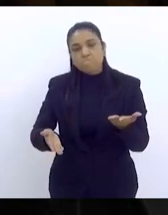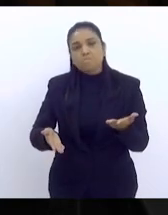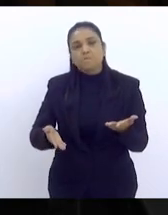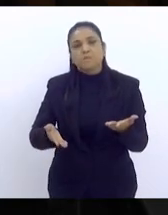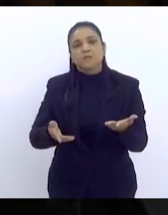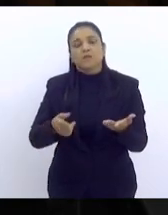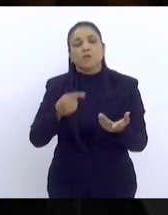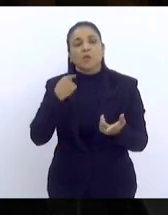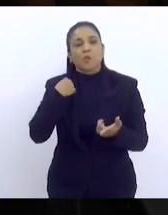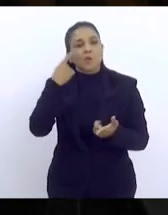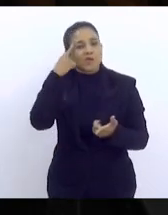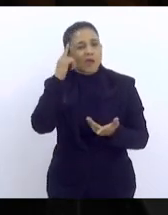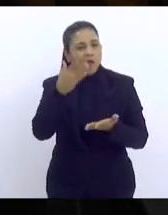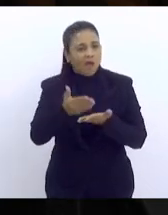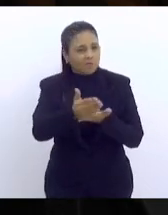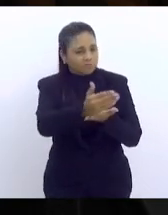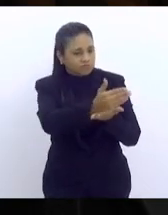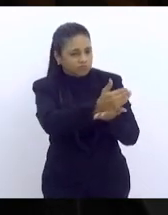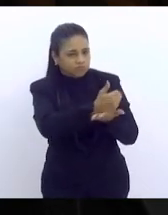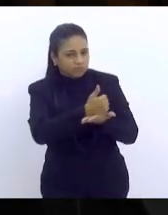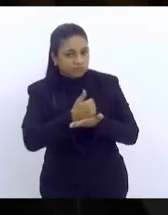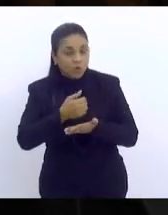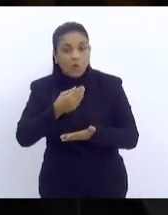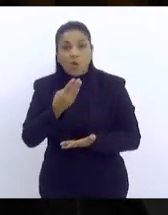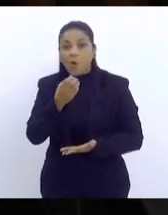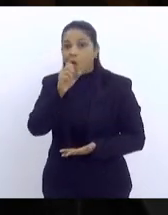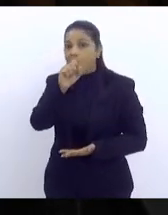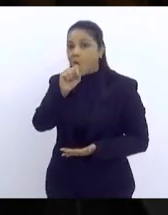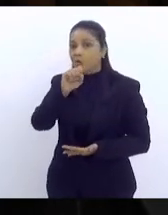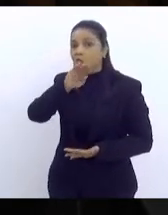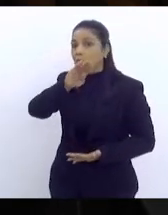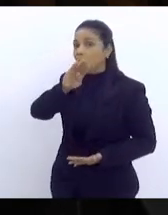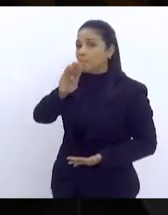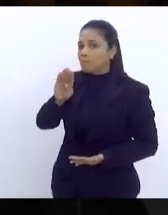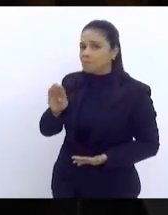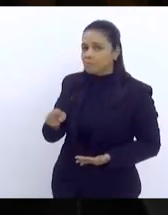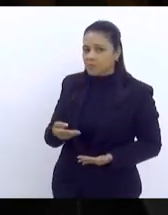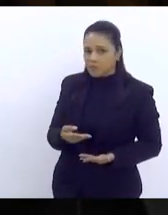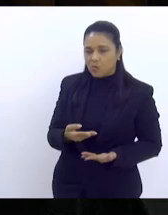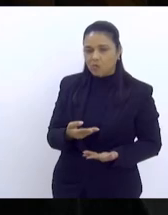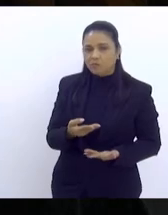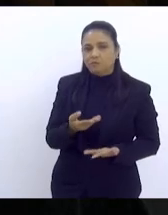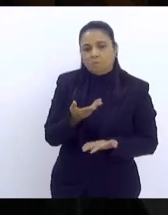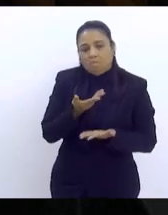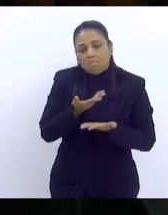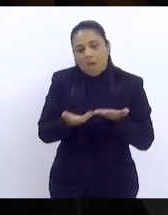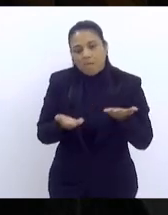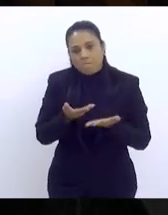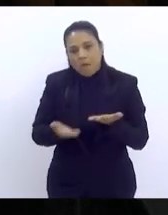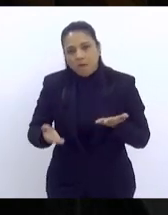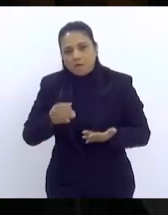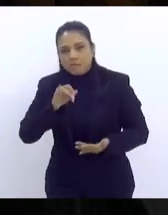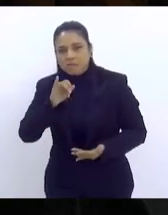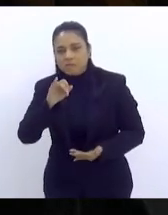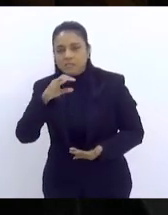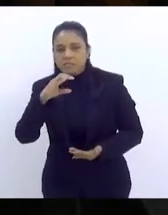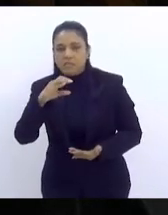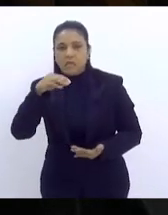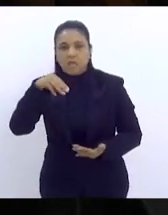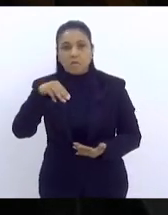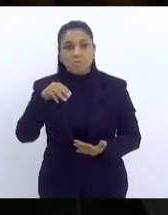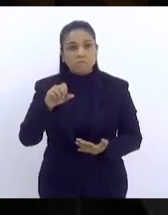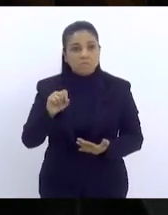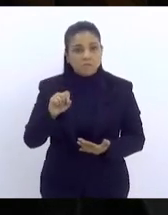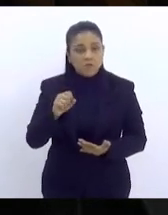que se previa oito bilhões de reais de ICMS não